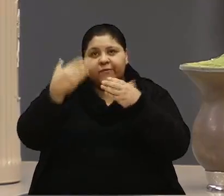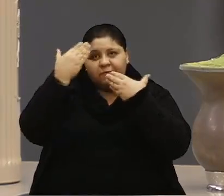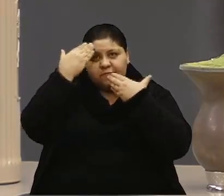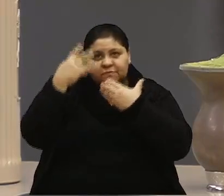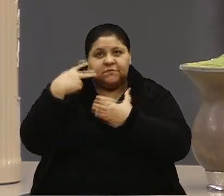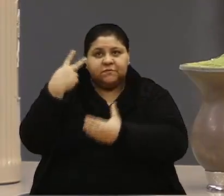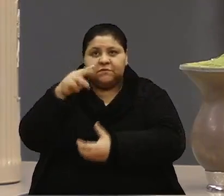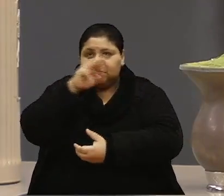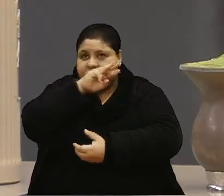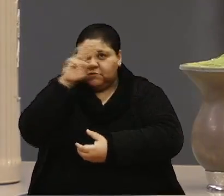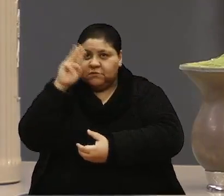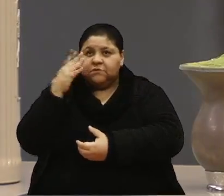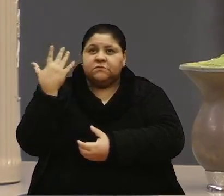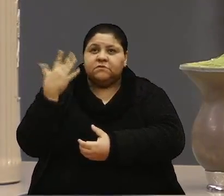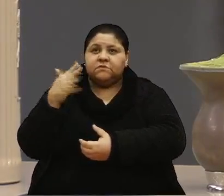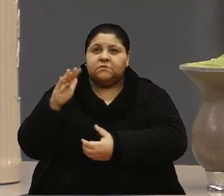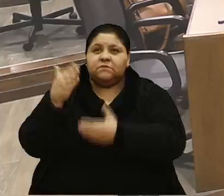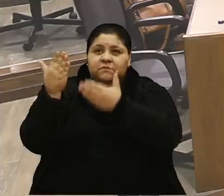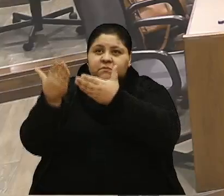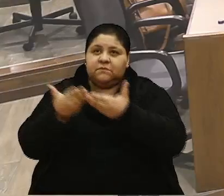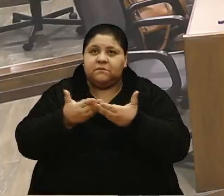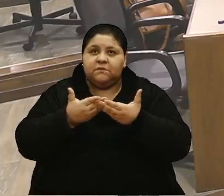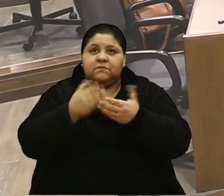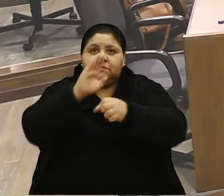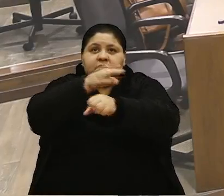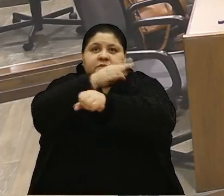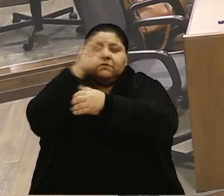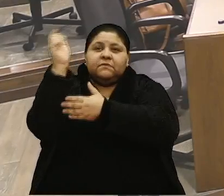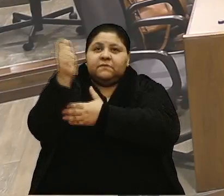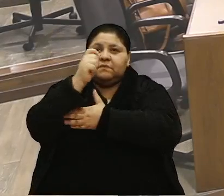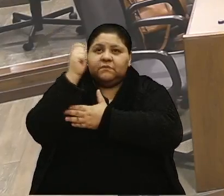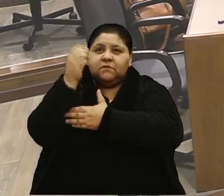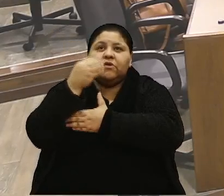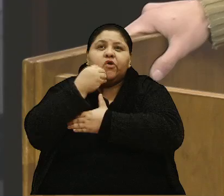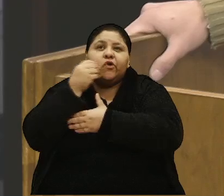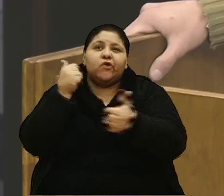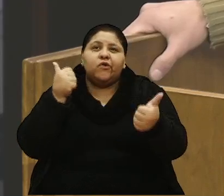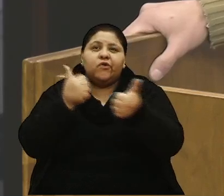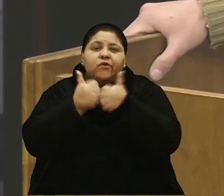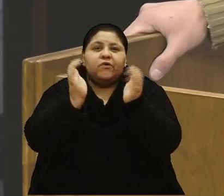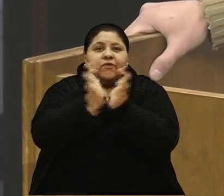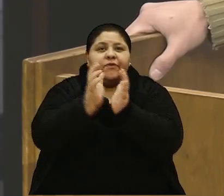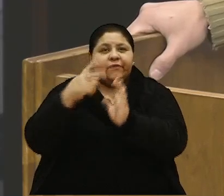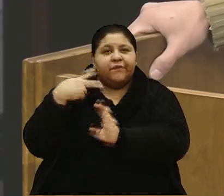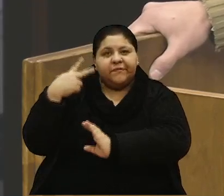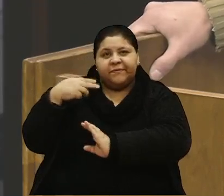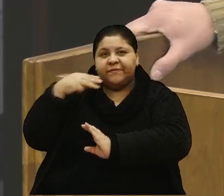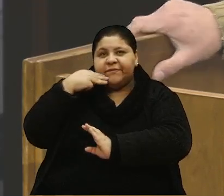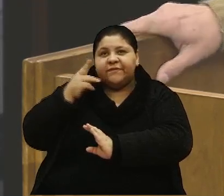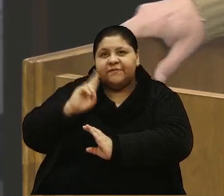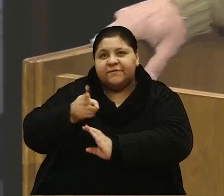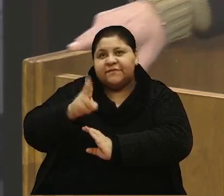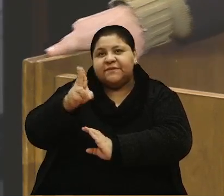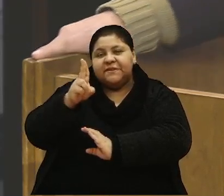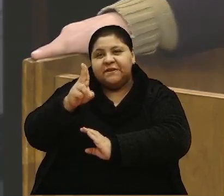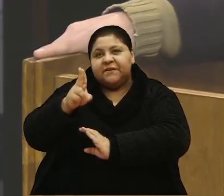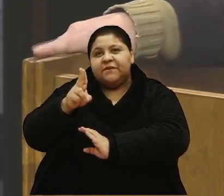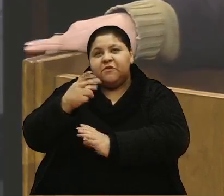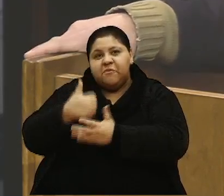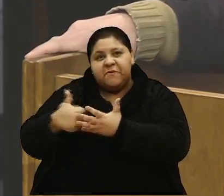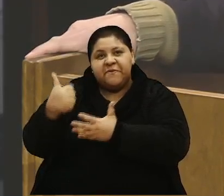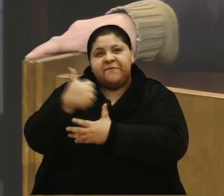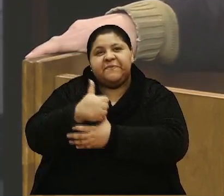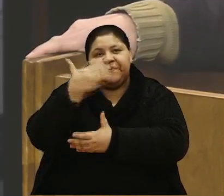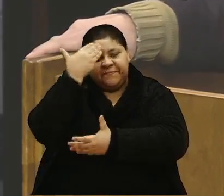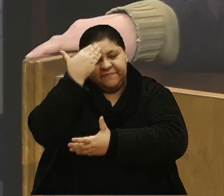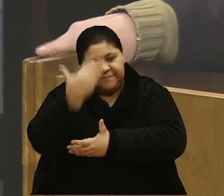Valim. Parabéns, Júnior, bem-vindo à nossa Serra Gaúcha. E, claro, está ao lado da nossa colega vereadora Marisol, é super gente boa.